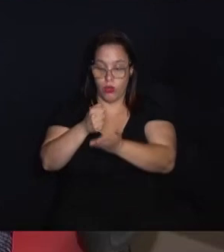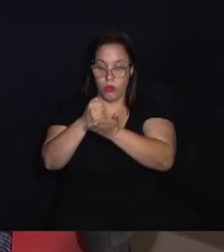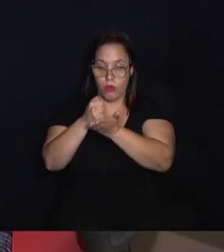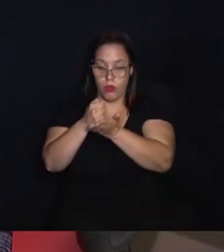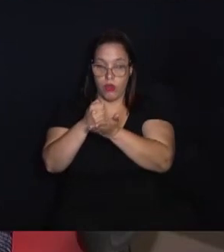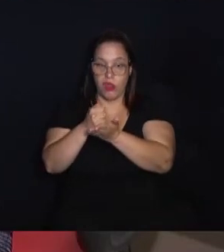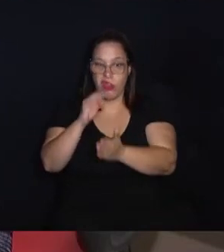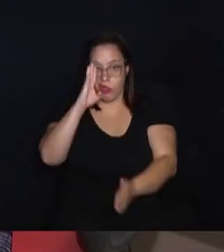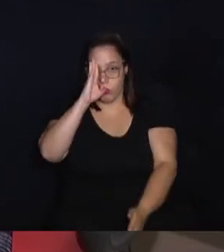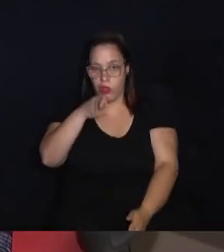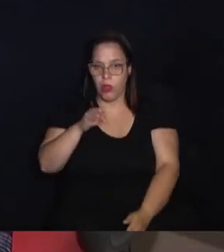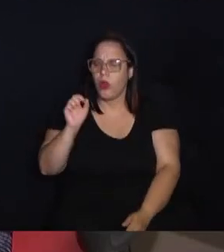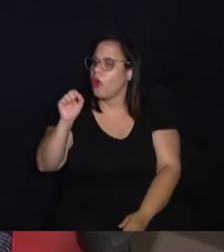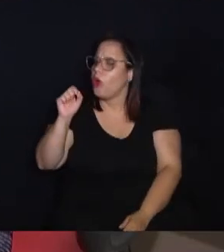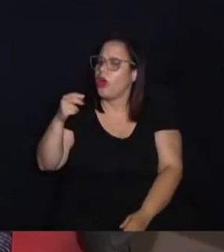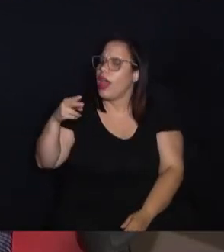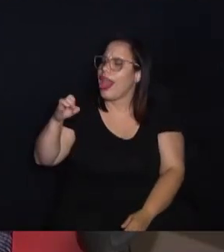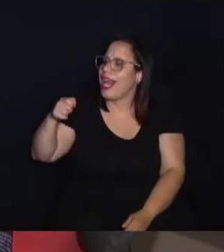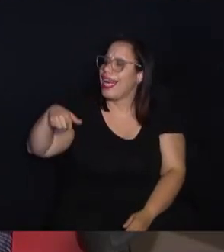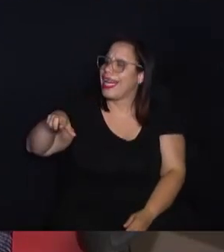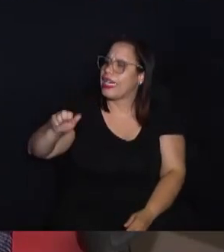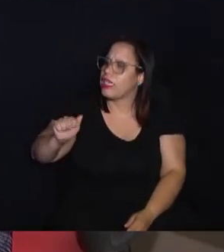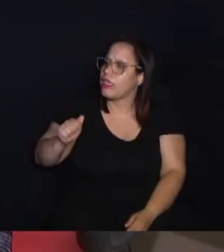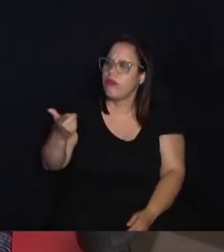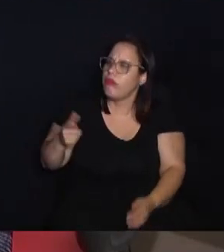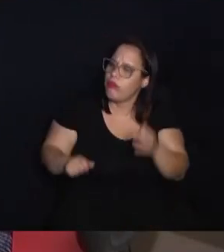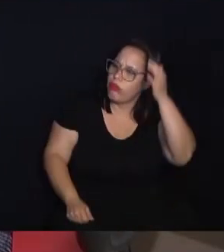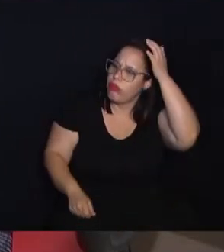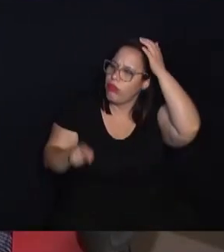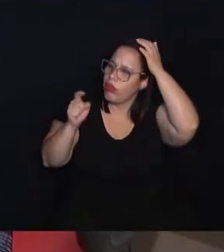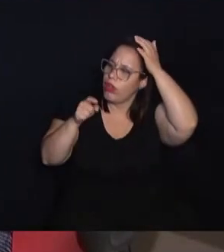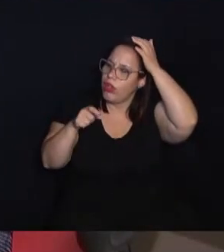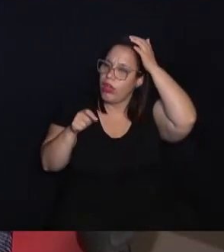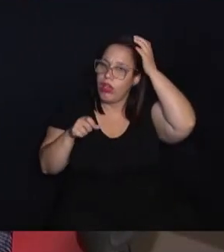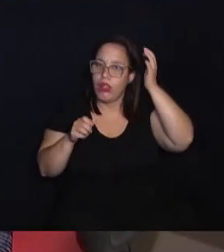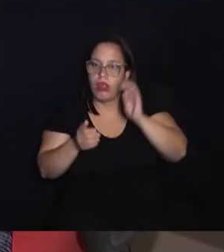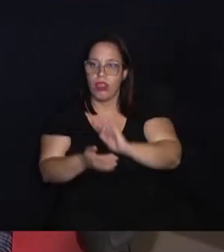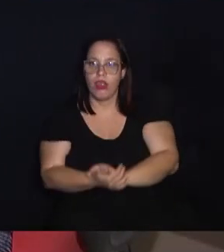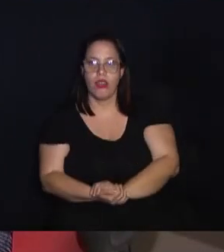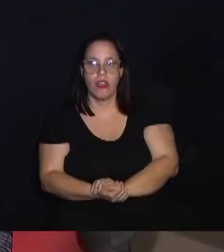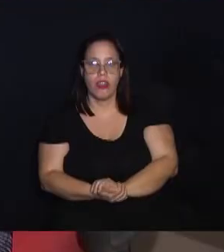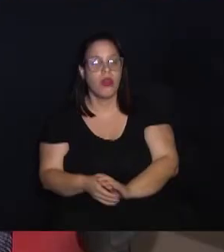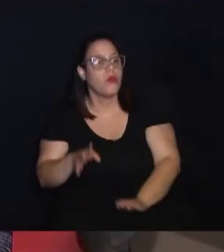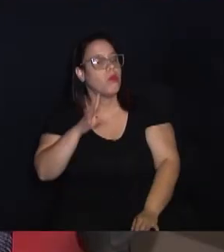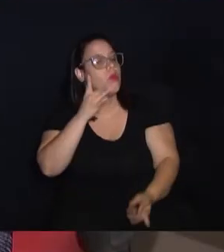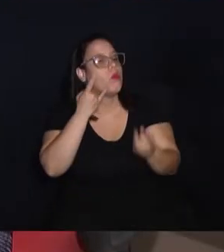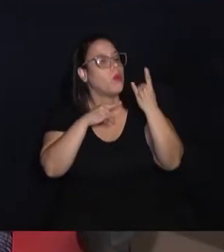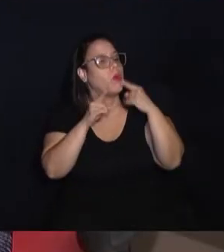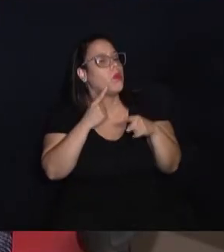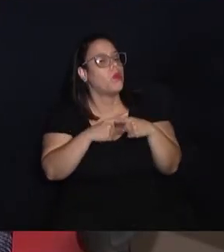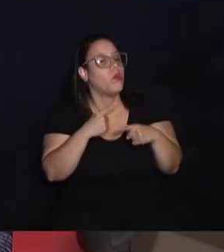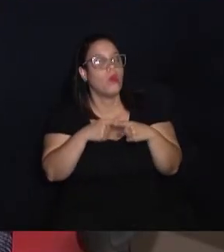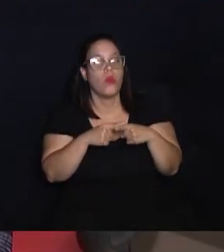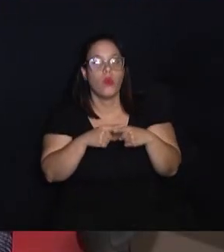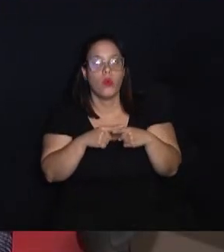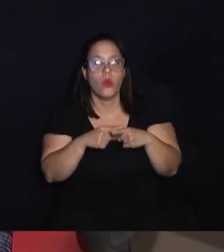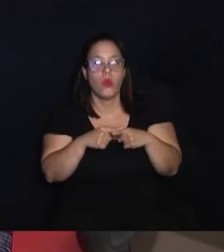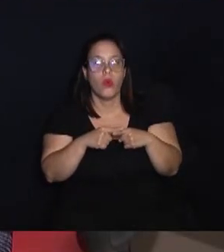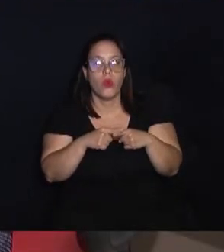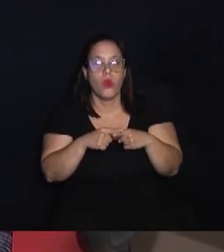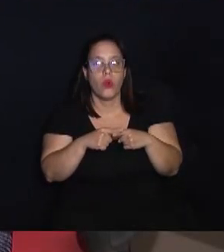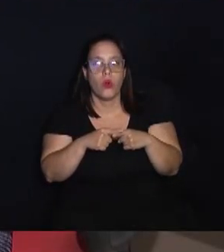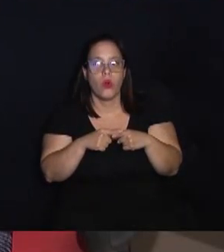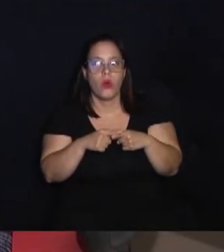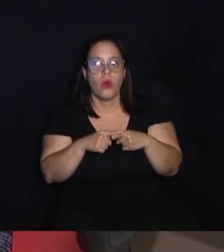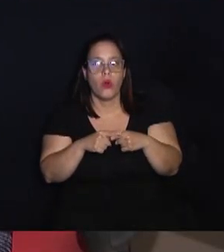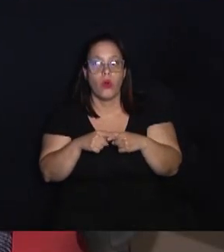aqui é principalmente sobre o que, Helena? Esse livro, o Paradise, é um livro muito interessante porque lida com a região